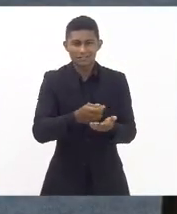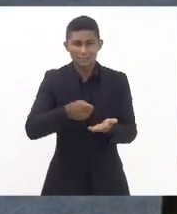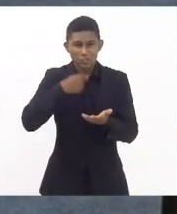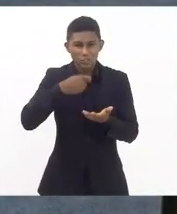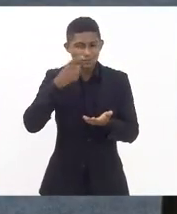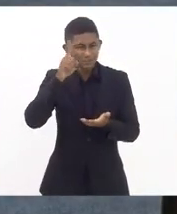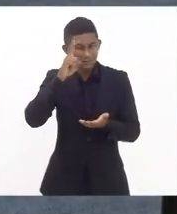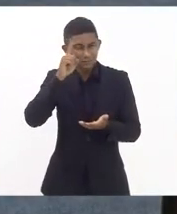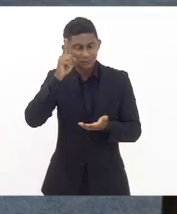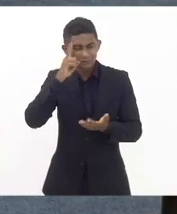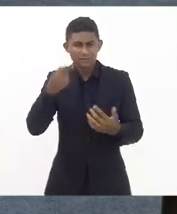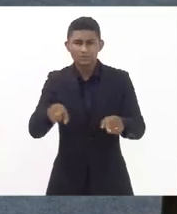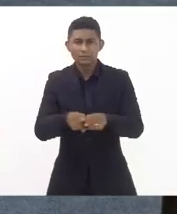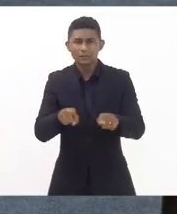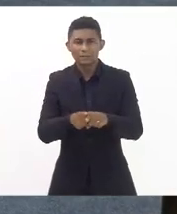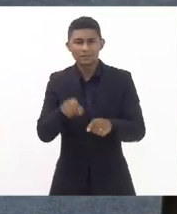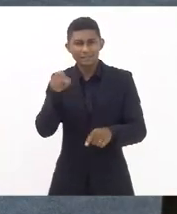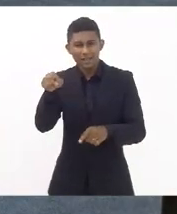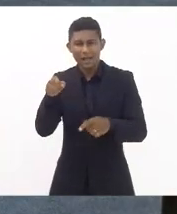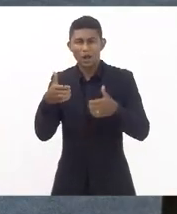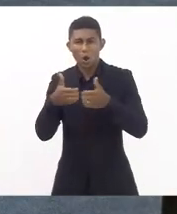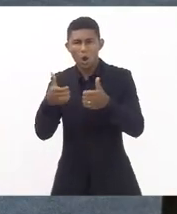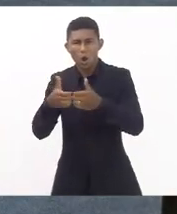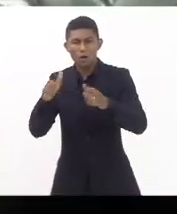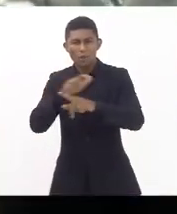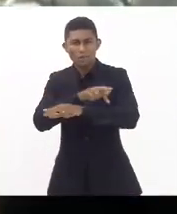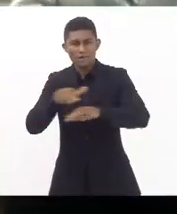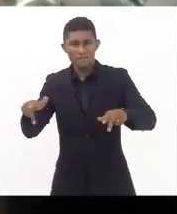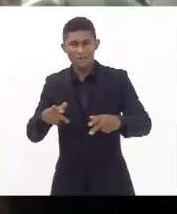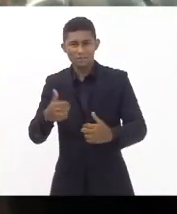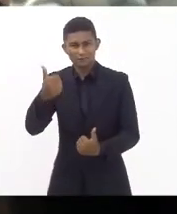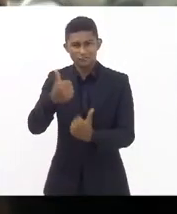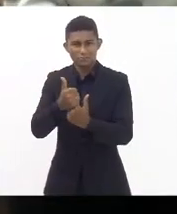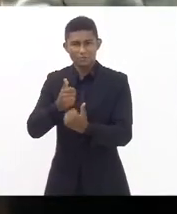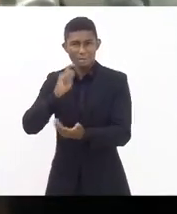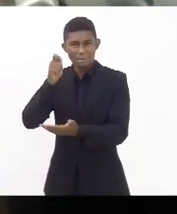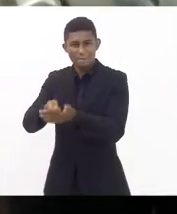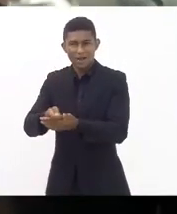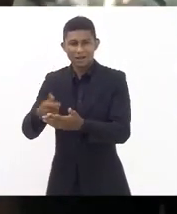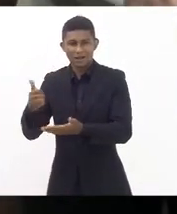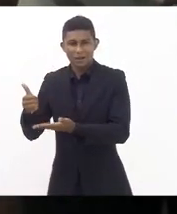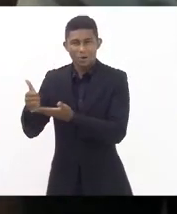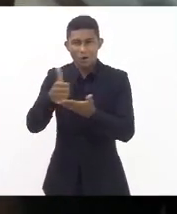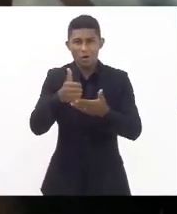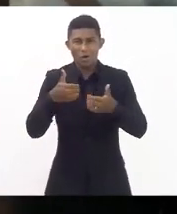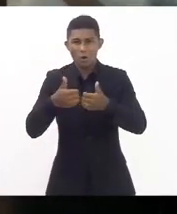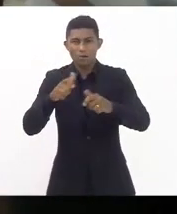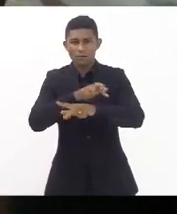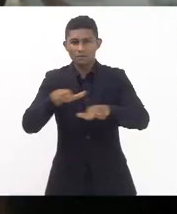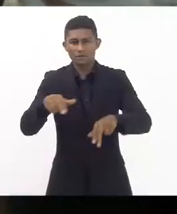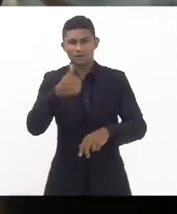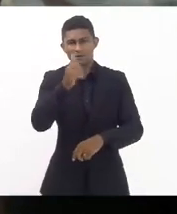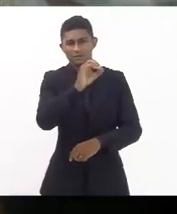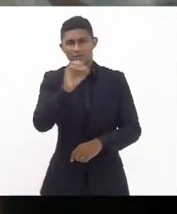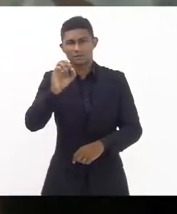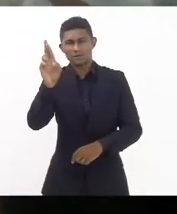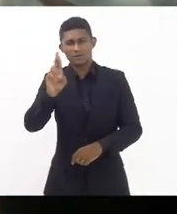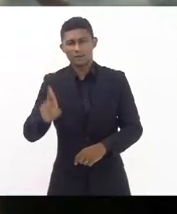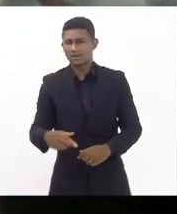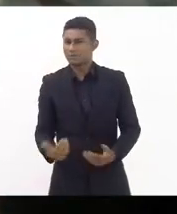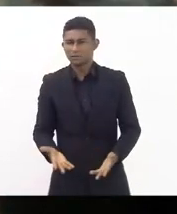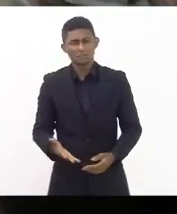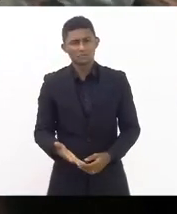R$100 por mês de auxílio transporte, isso é inaceitável não apenas para a Polícia Civil, mas para o conjunto de outros servidores